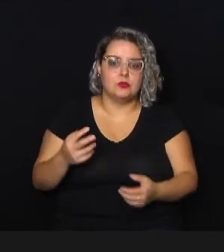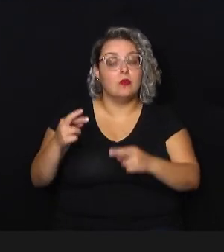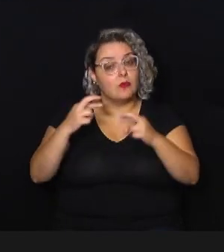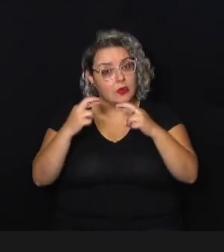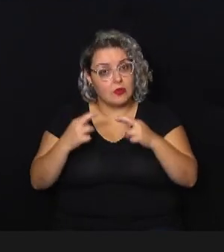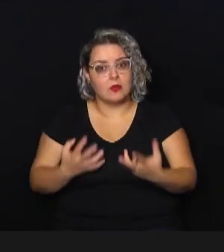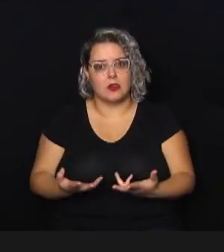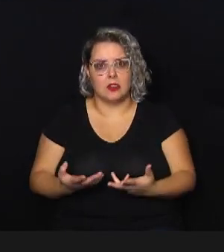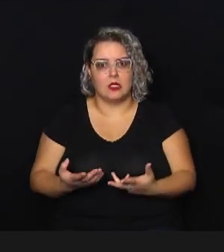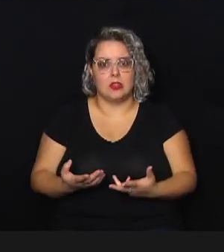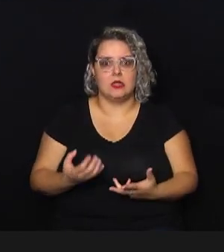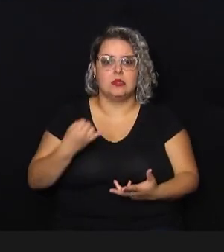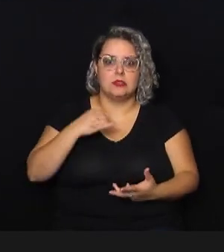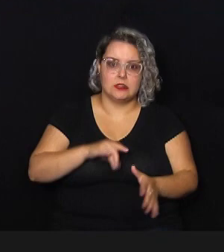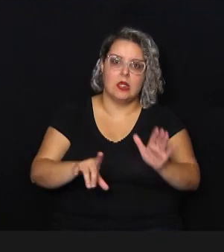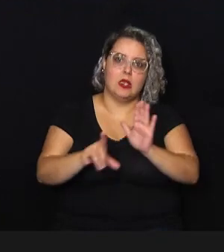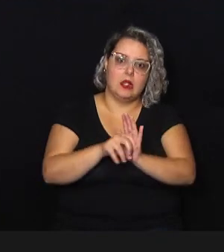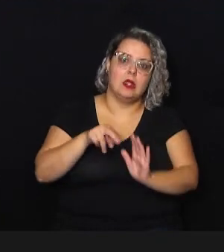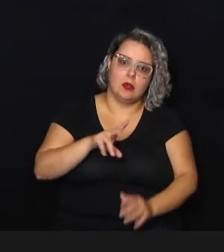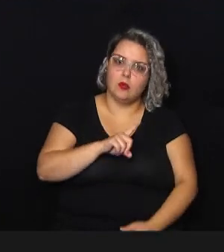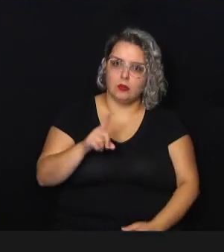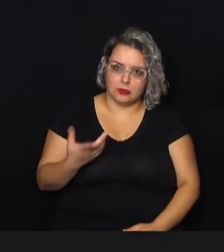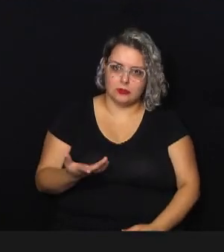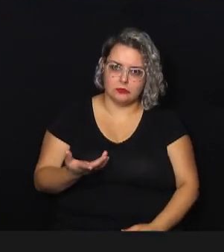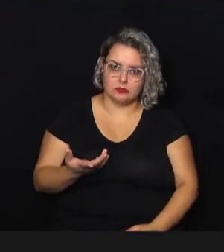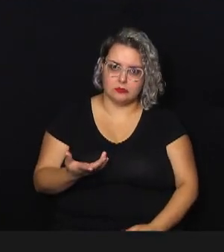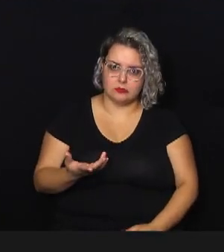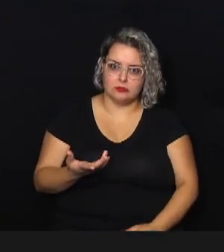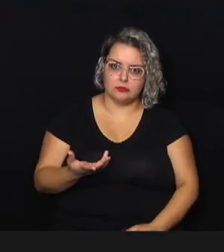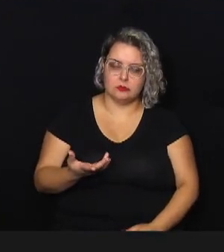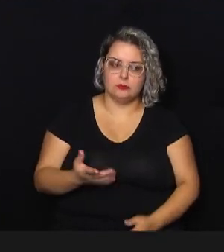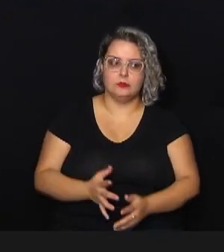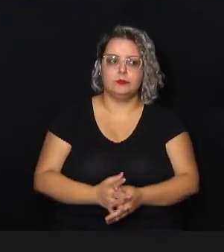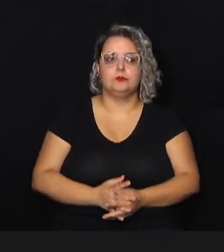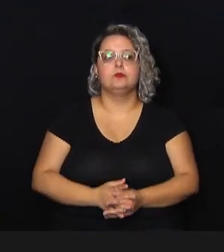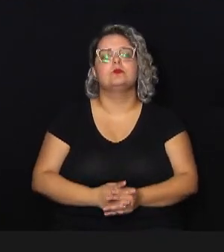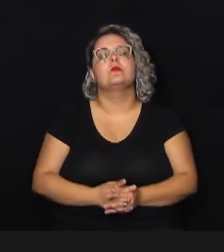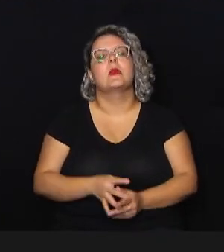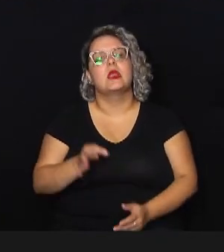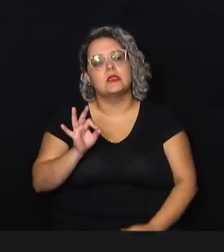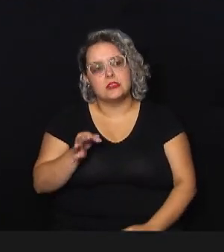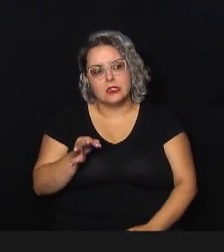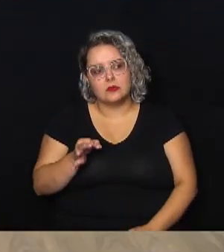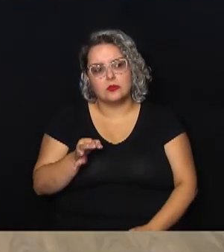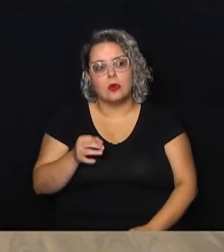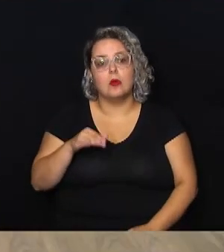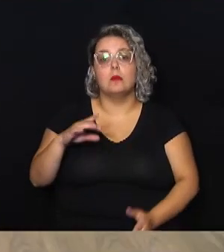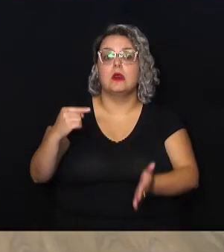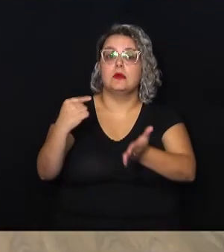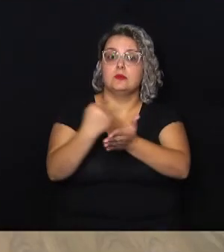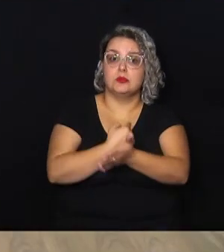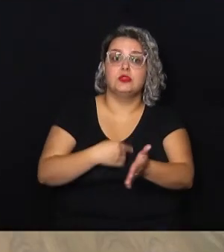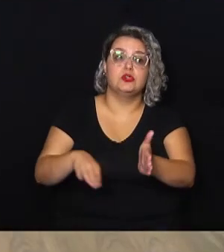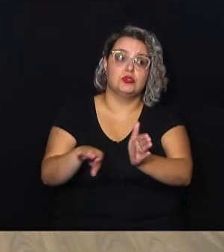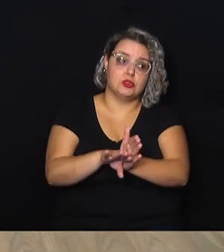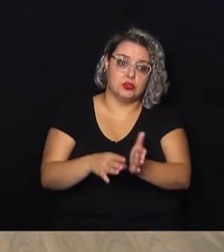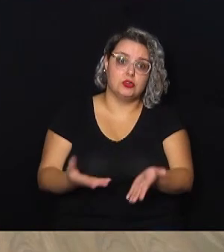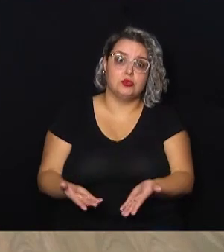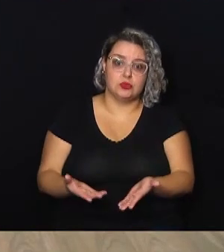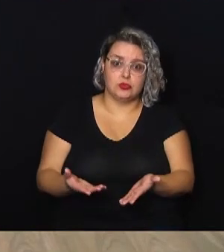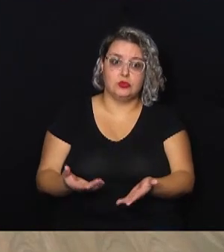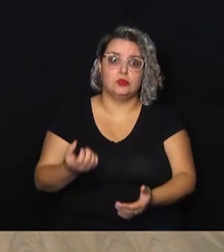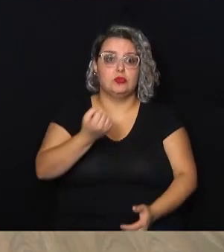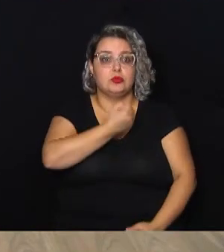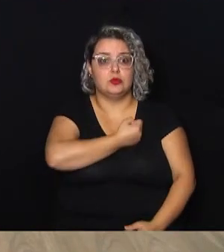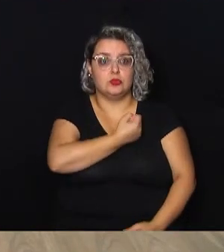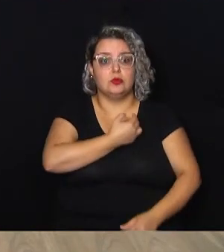a legitimidade desse aparelho. Certo. Mais um questionamento que está chegando através aqui do número